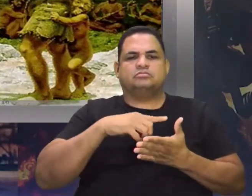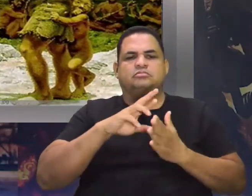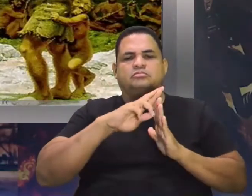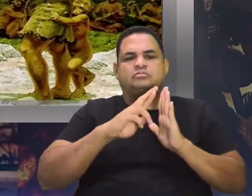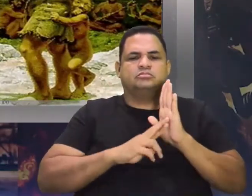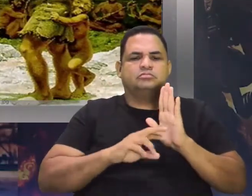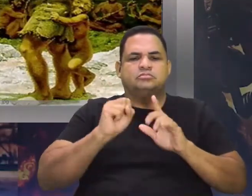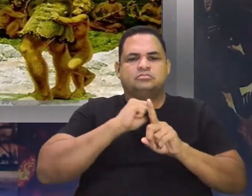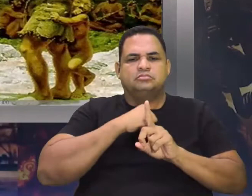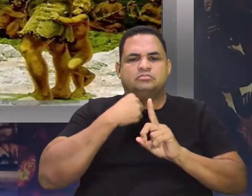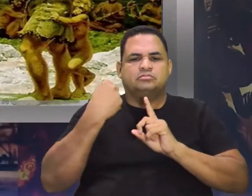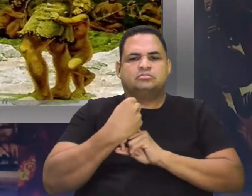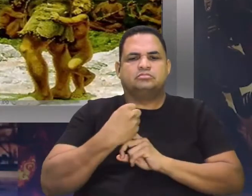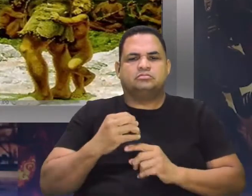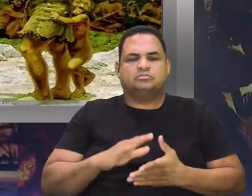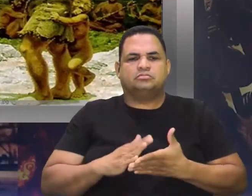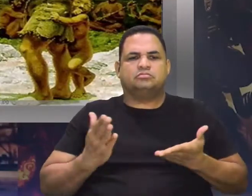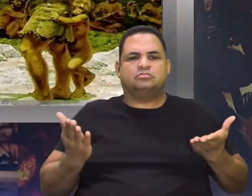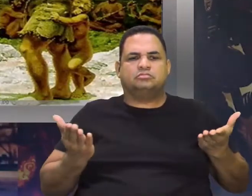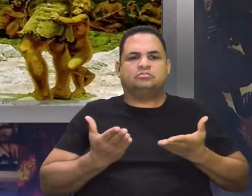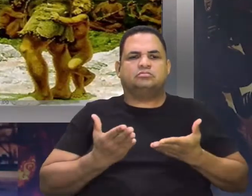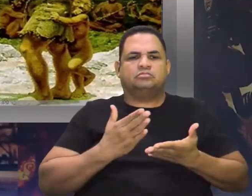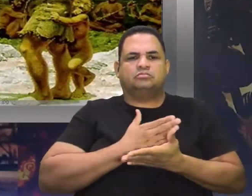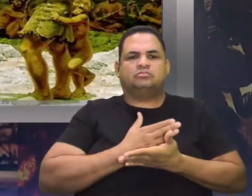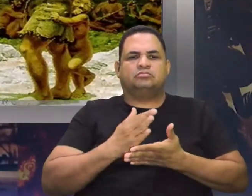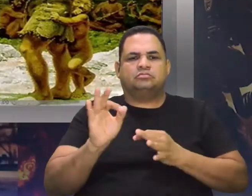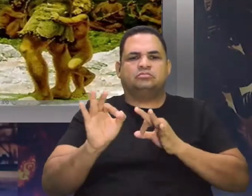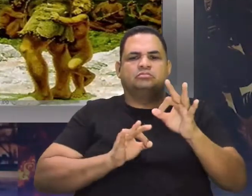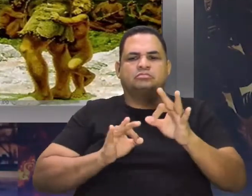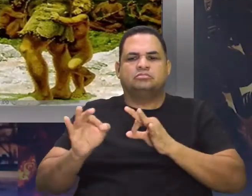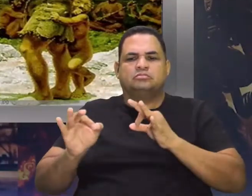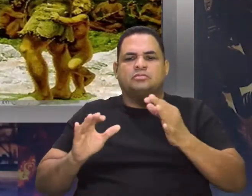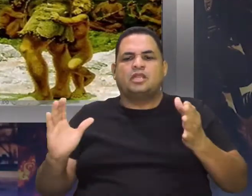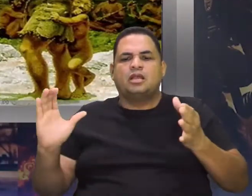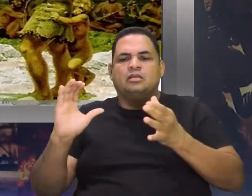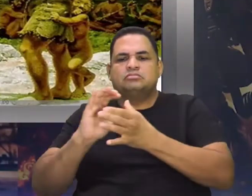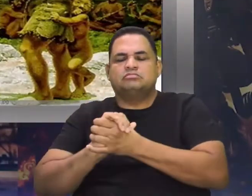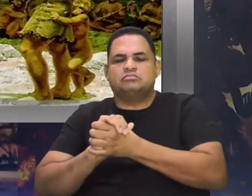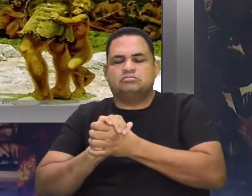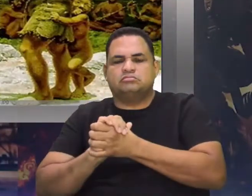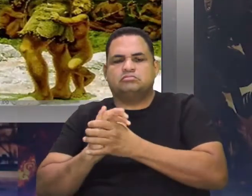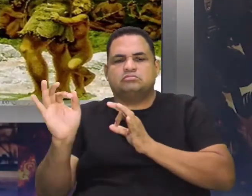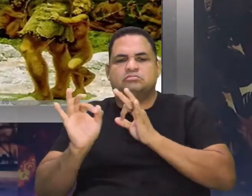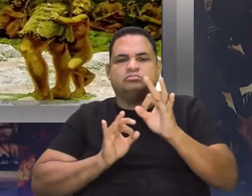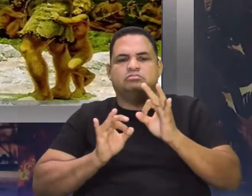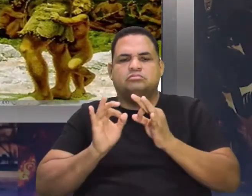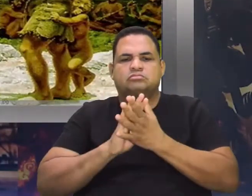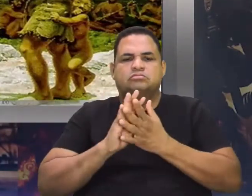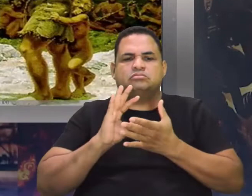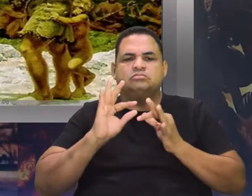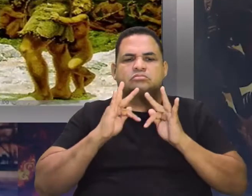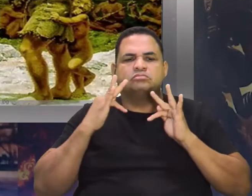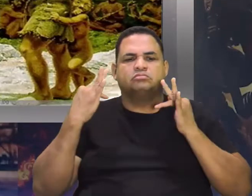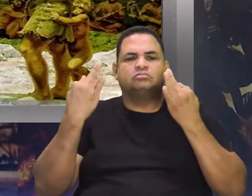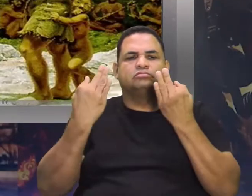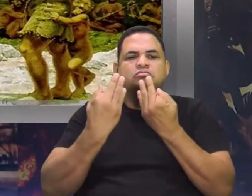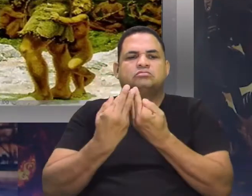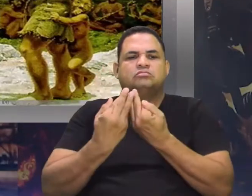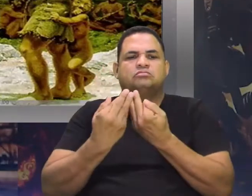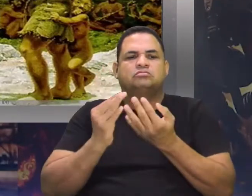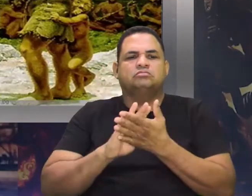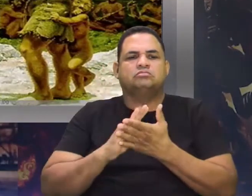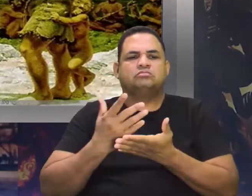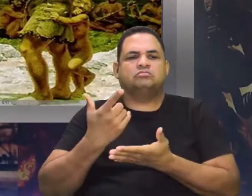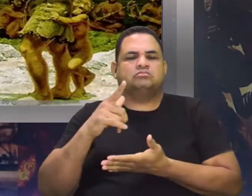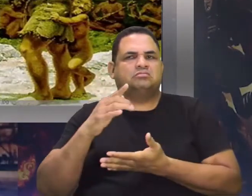regras sociais. Agora começaram a se formar casais, começaram a se formar família. Então